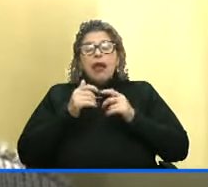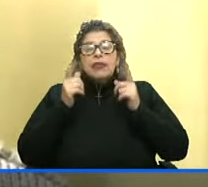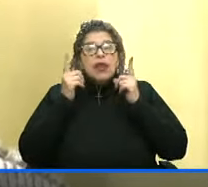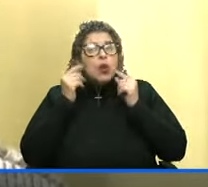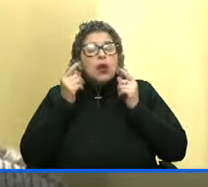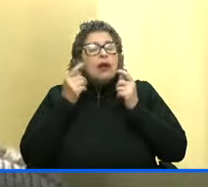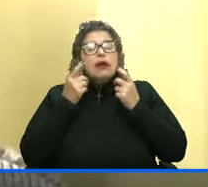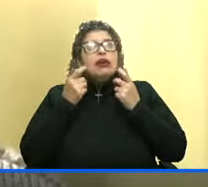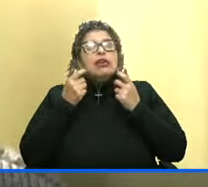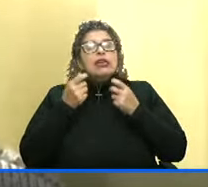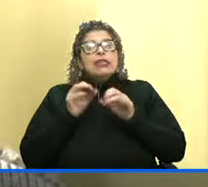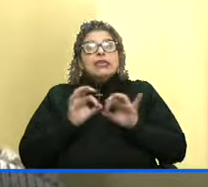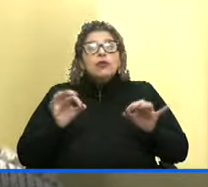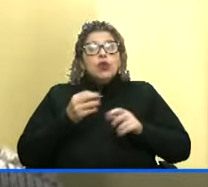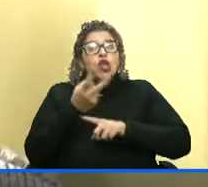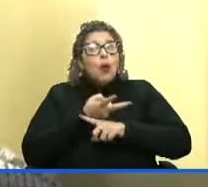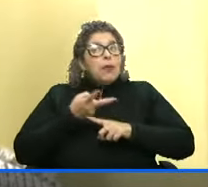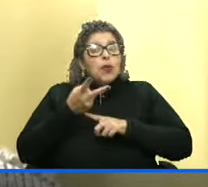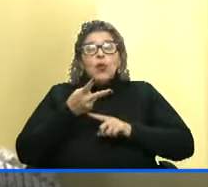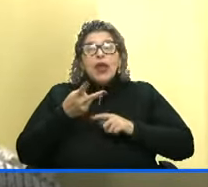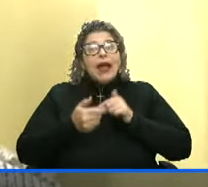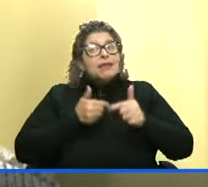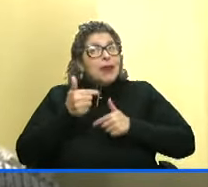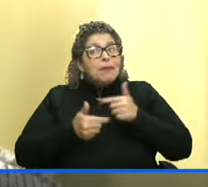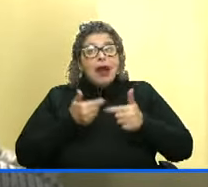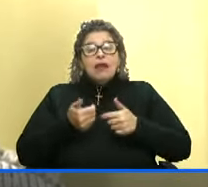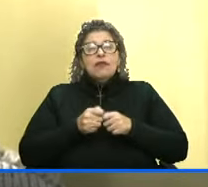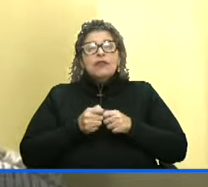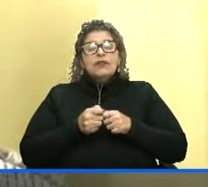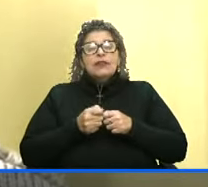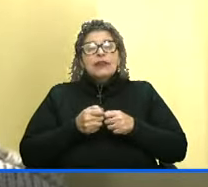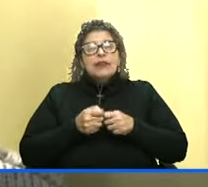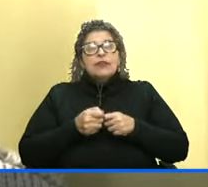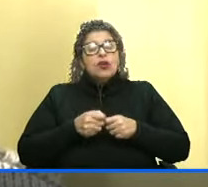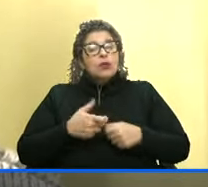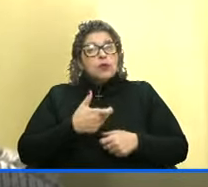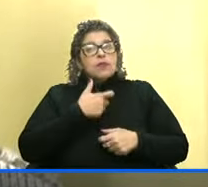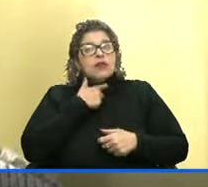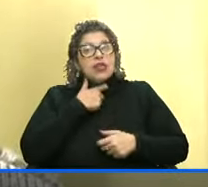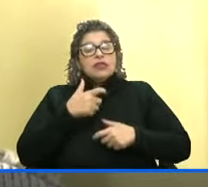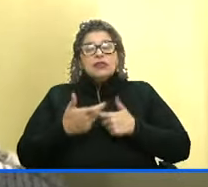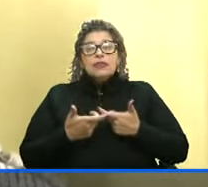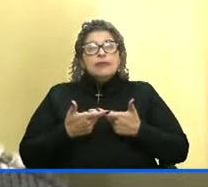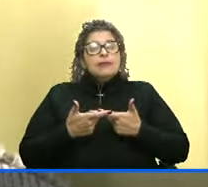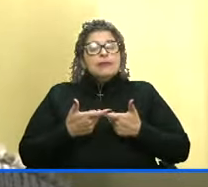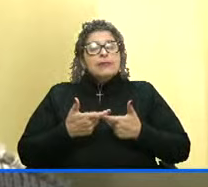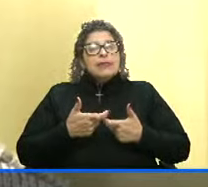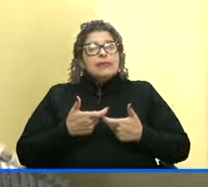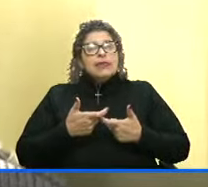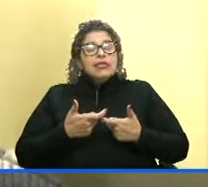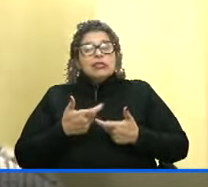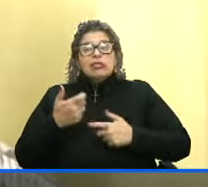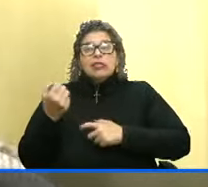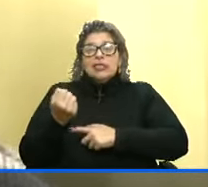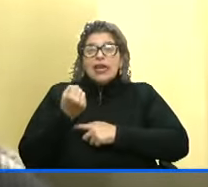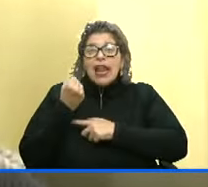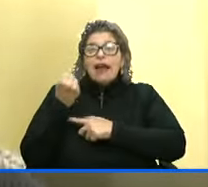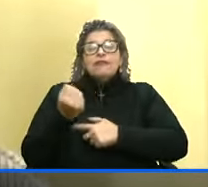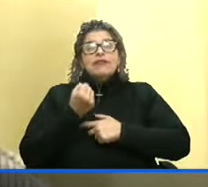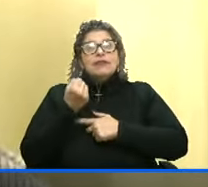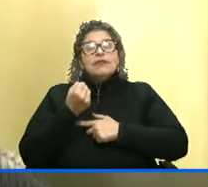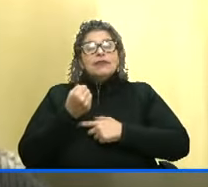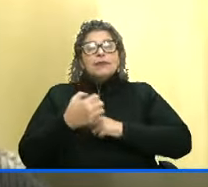trabalho. Então, nós estamos diante de uma crise econômica gravíssima que assola muito, muito as periferias e é